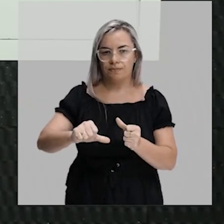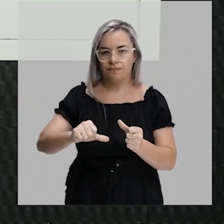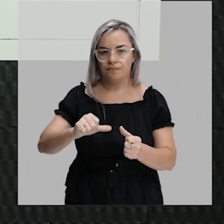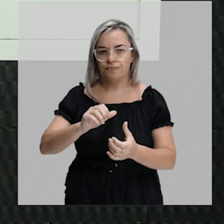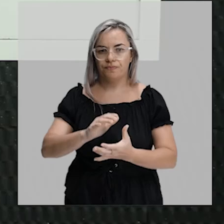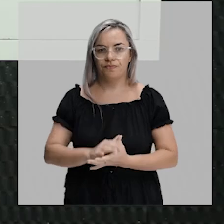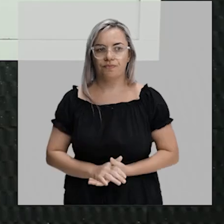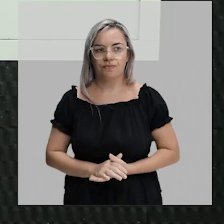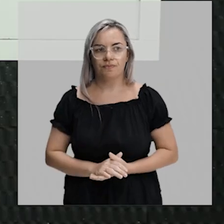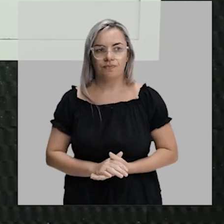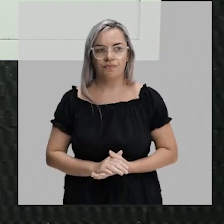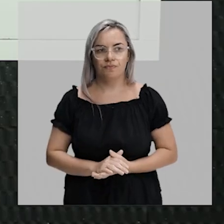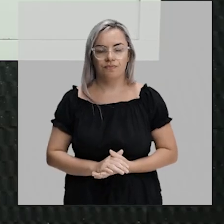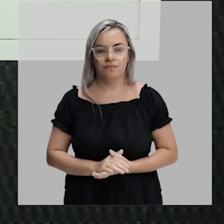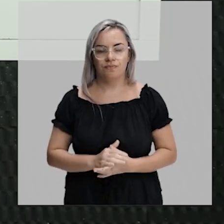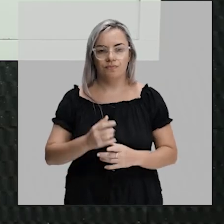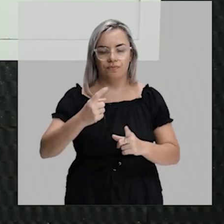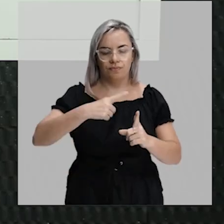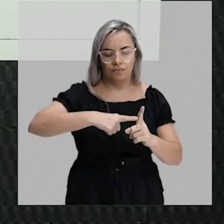isotérmica ou